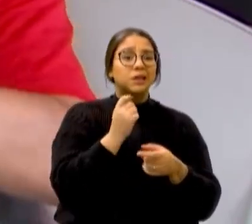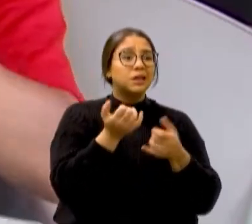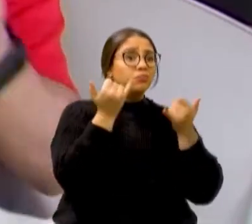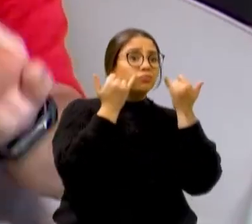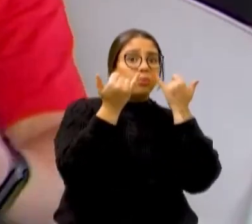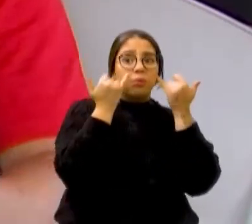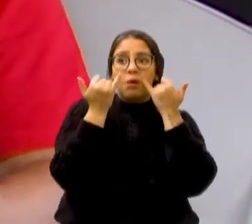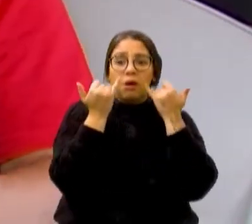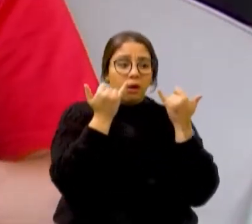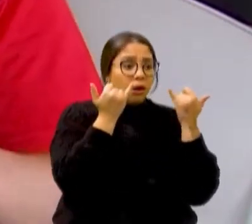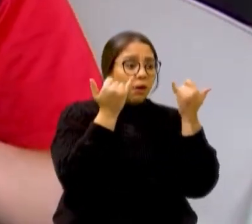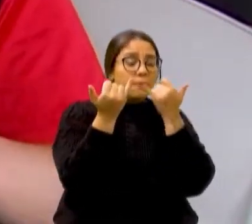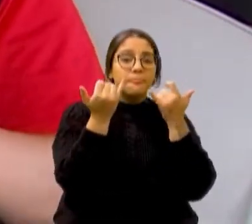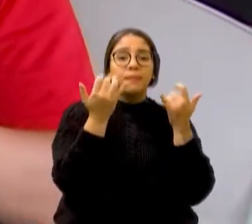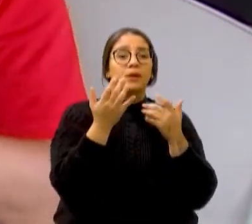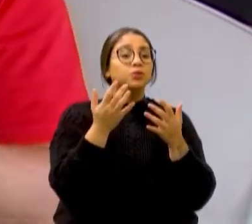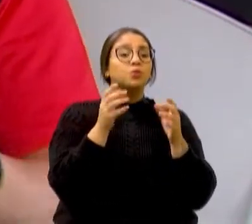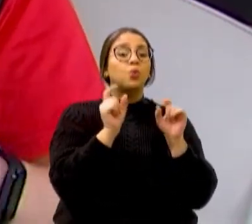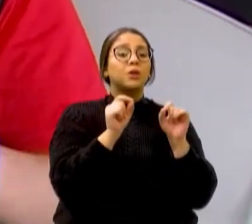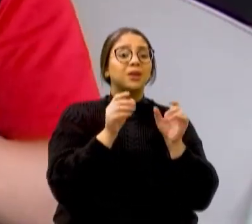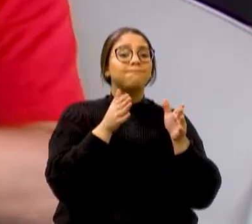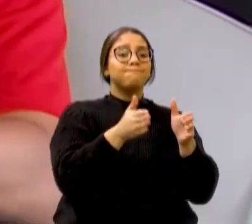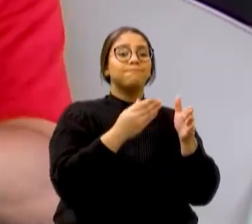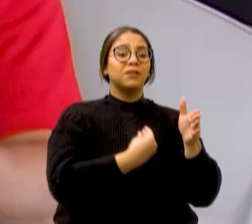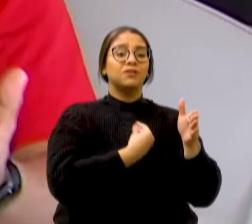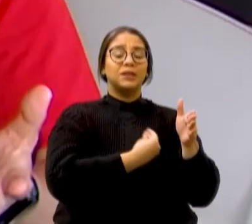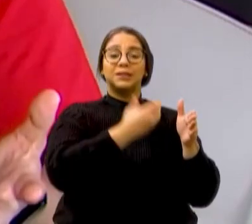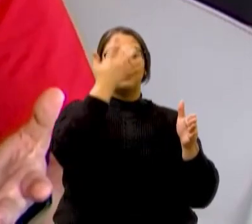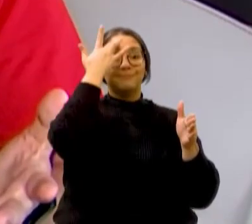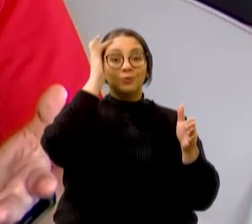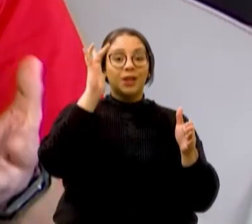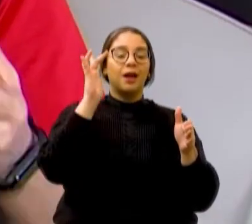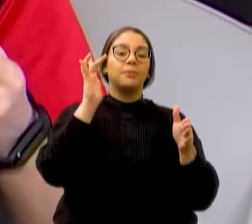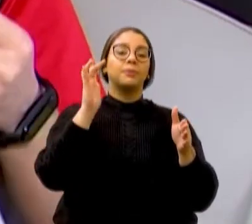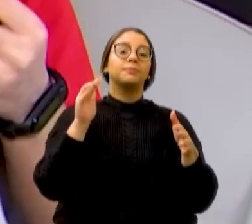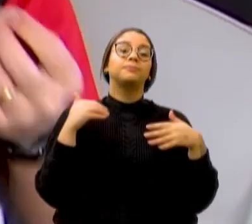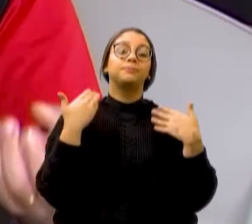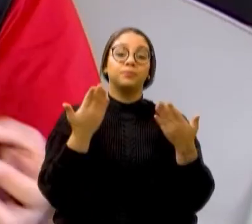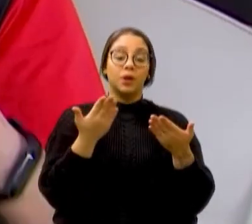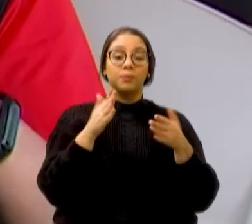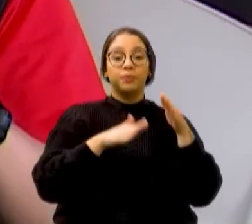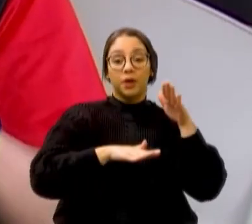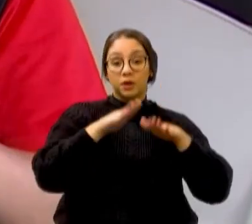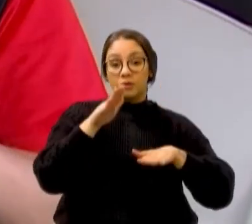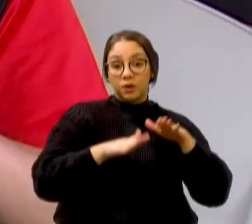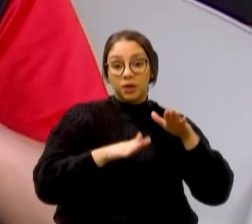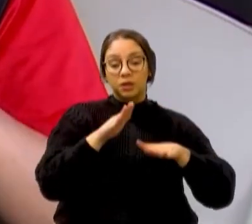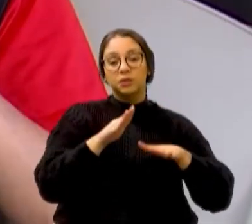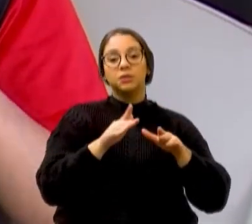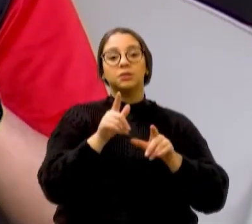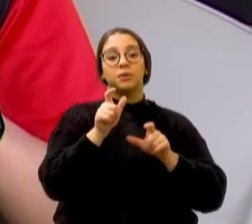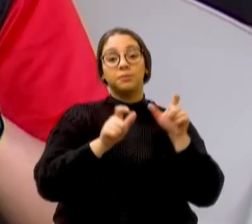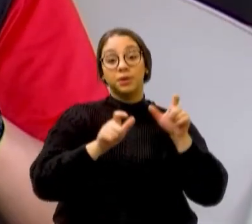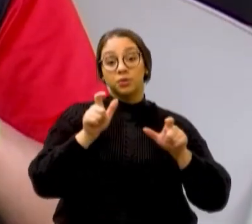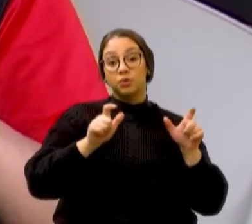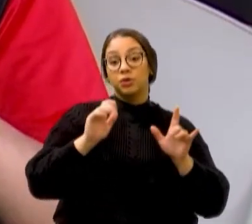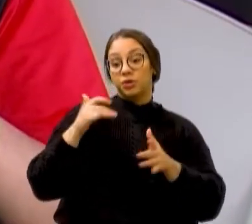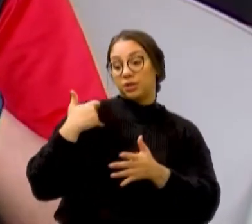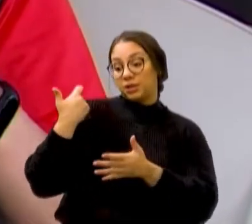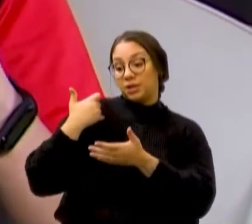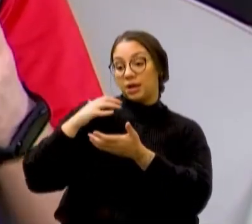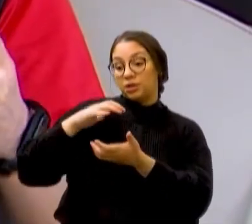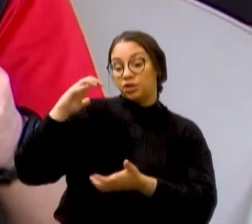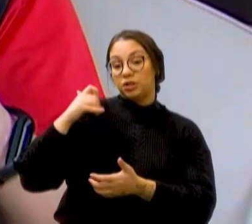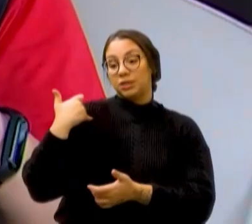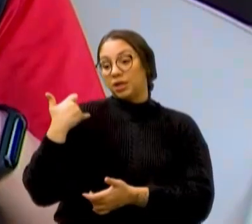muito pelo excesso de informações, por não saber necessariamente o que quer na vida. Então, muitas vezes, a pessoa com um